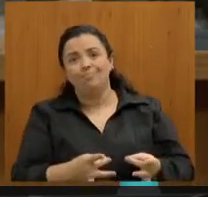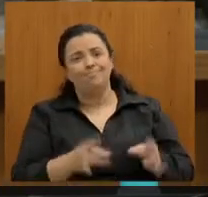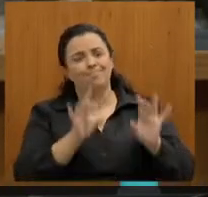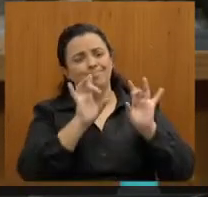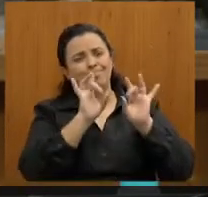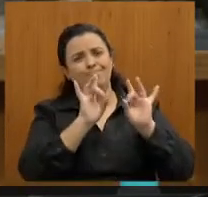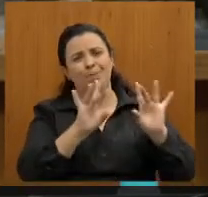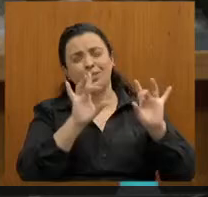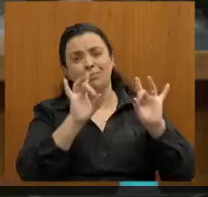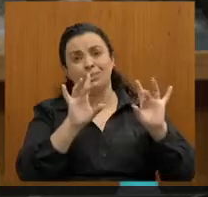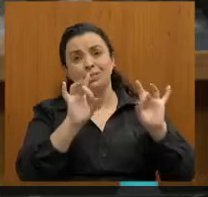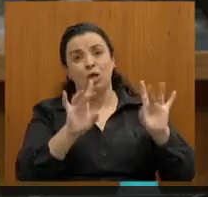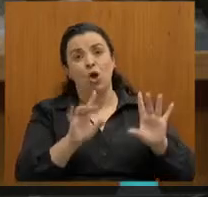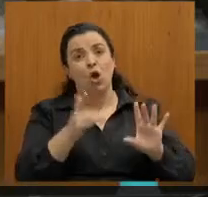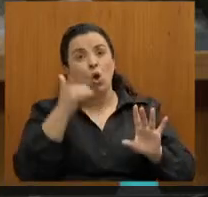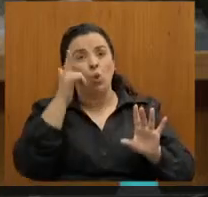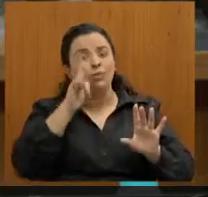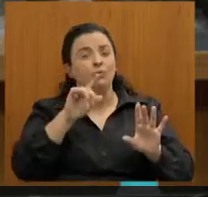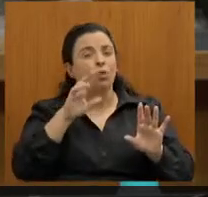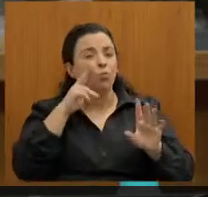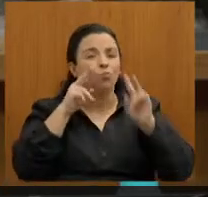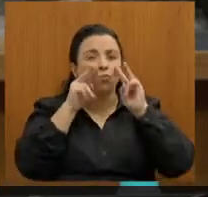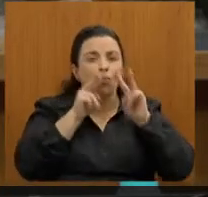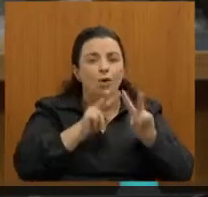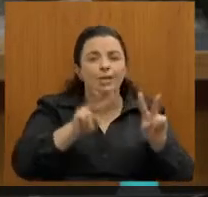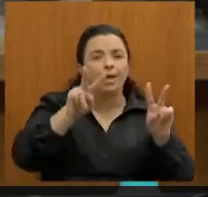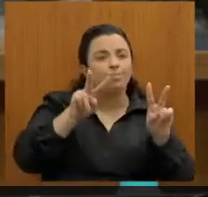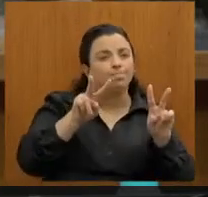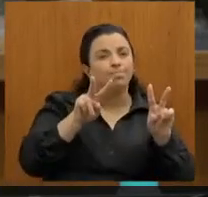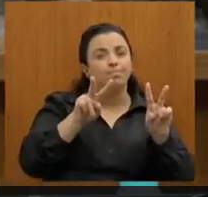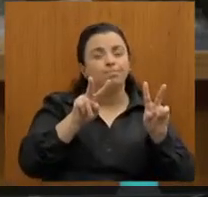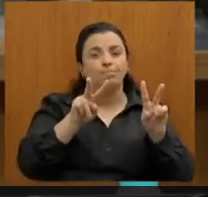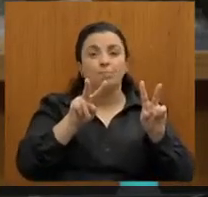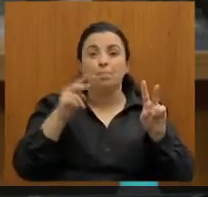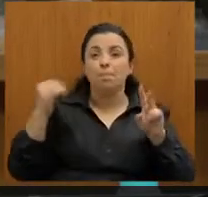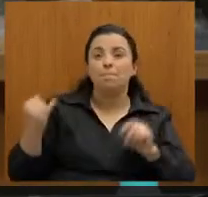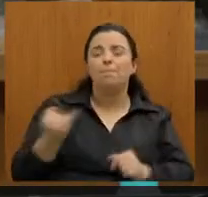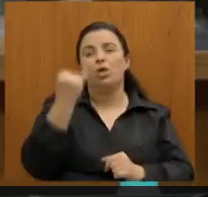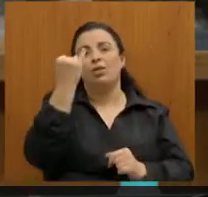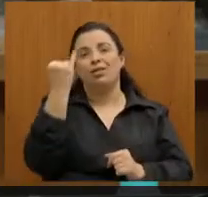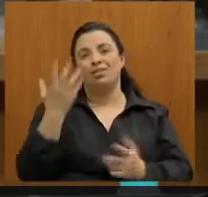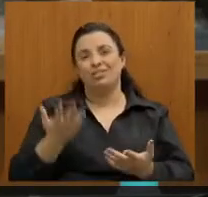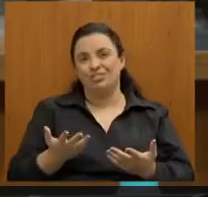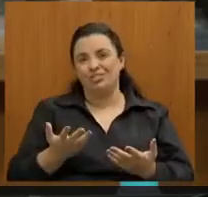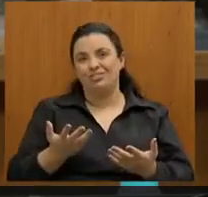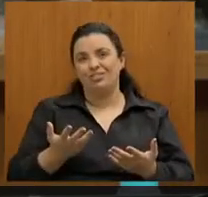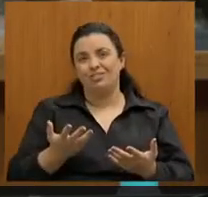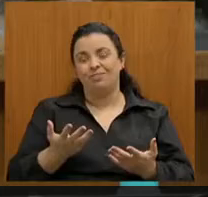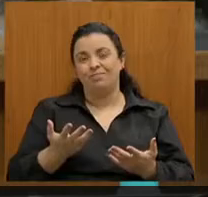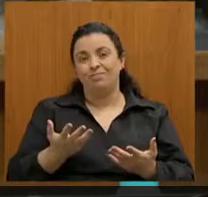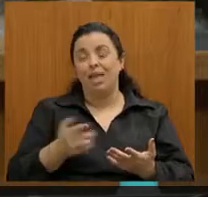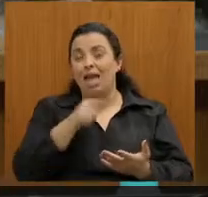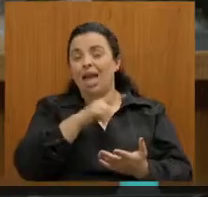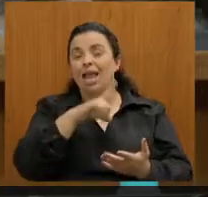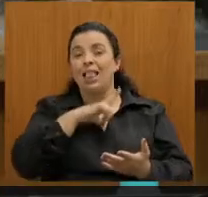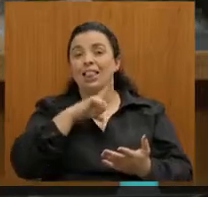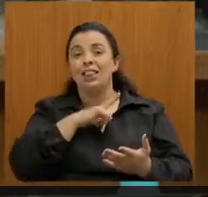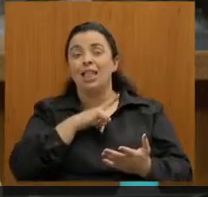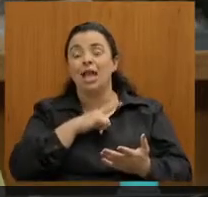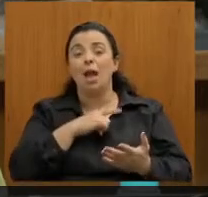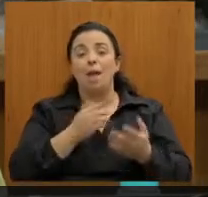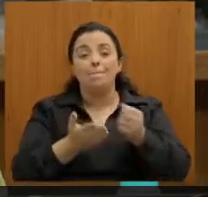olhar e um vier muito importante Ela traz duas bases de